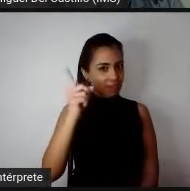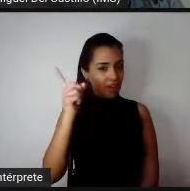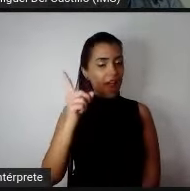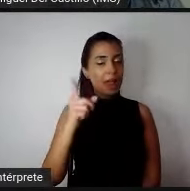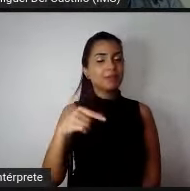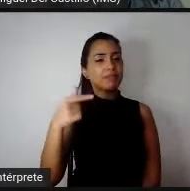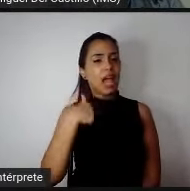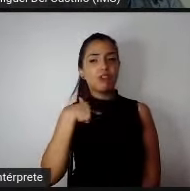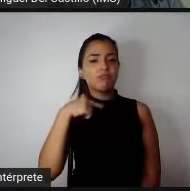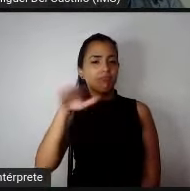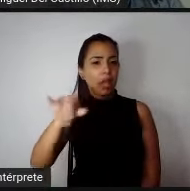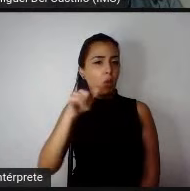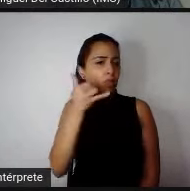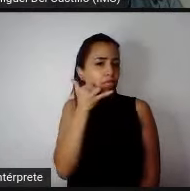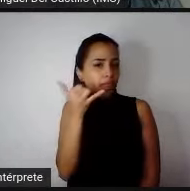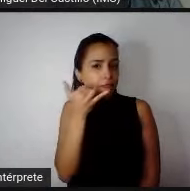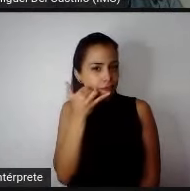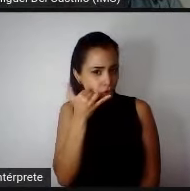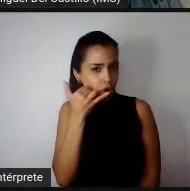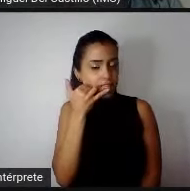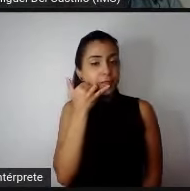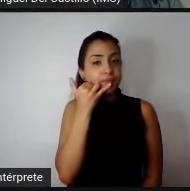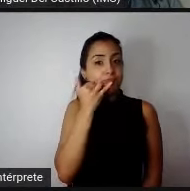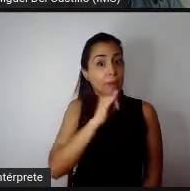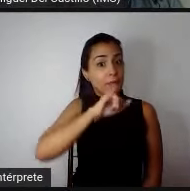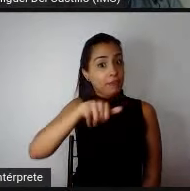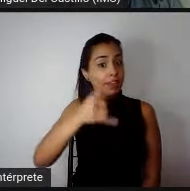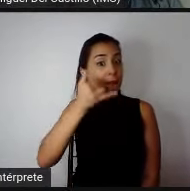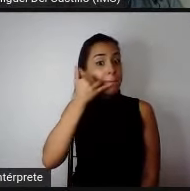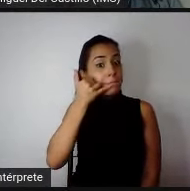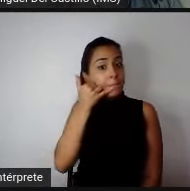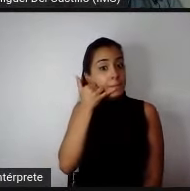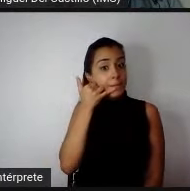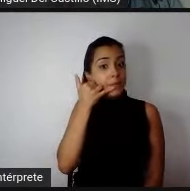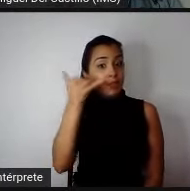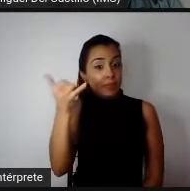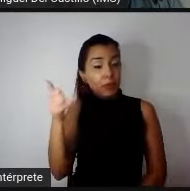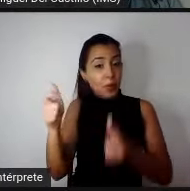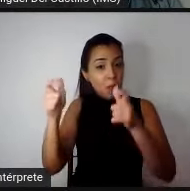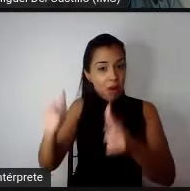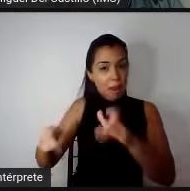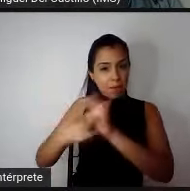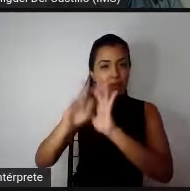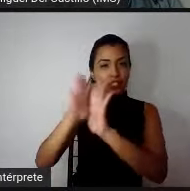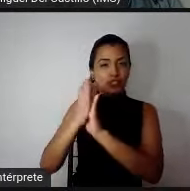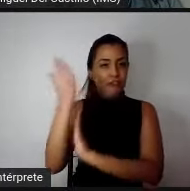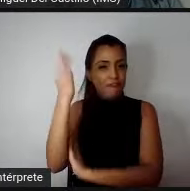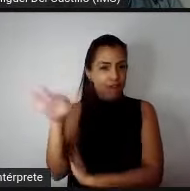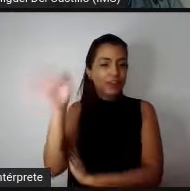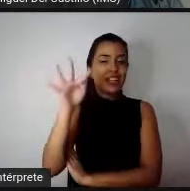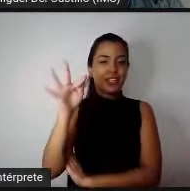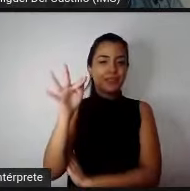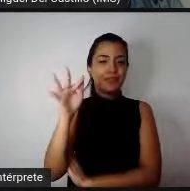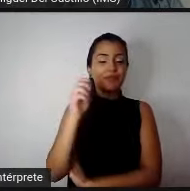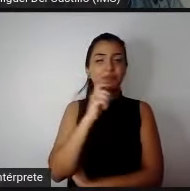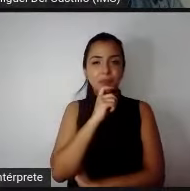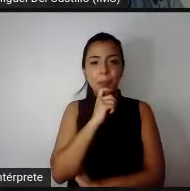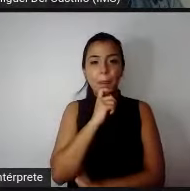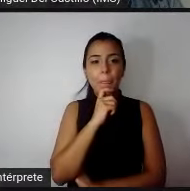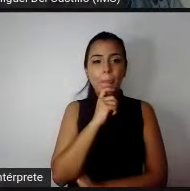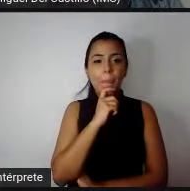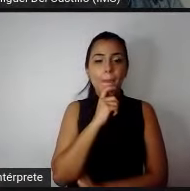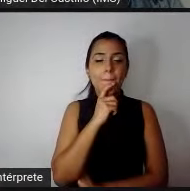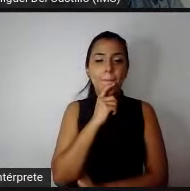boxes e liguei para The Actors Student. Não, mas que absurdo, não? Realmente.